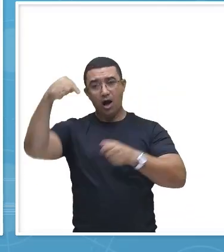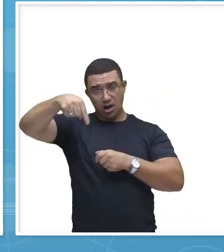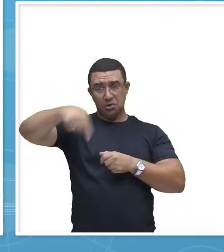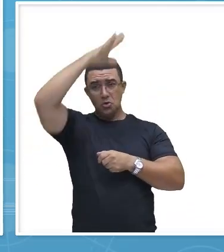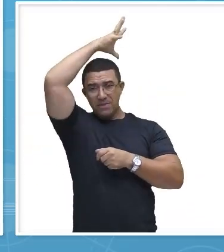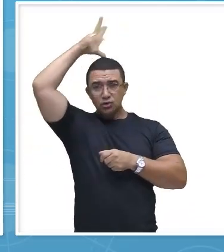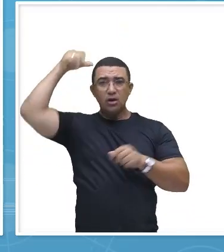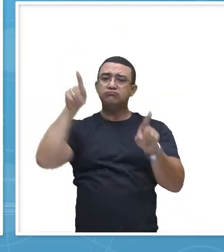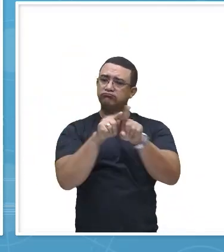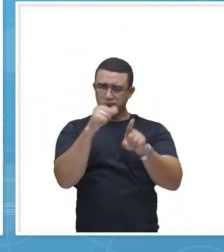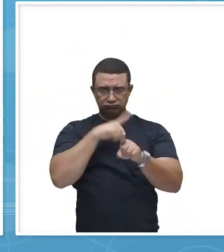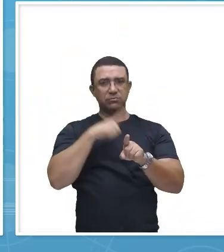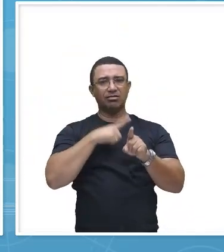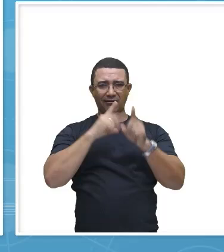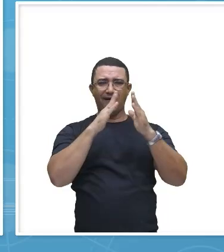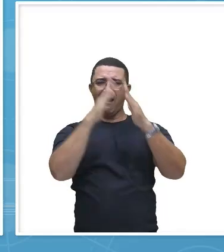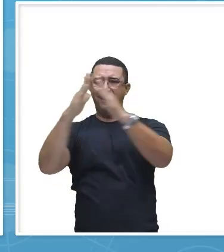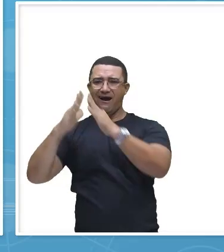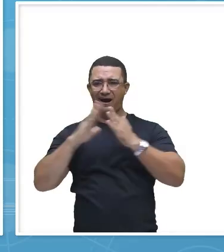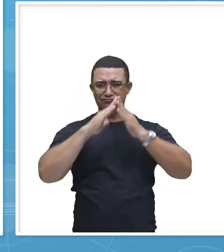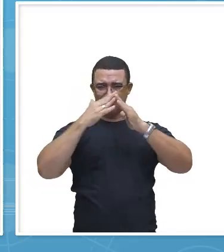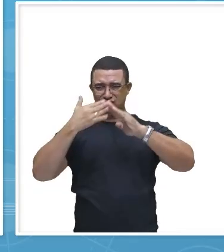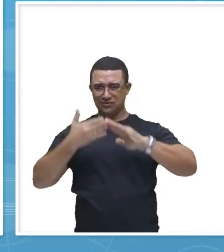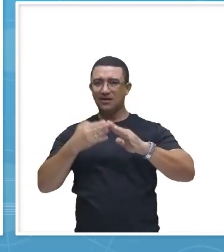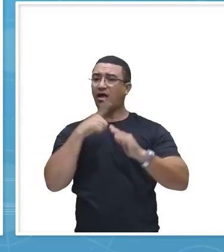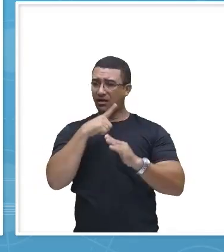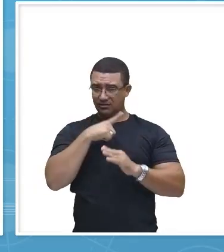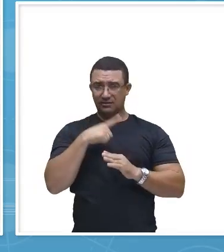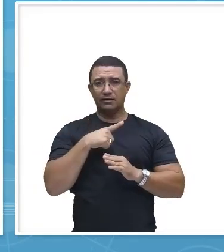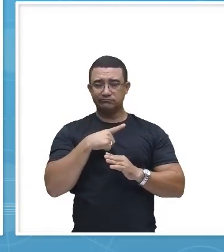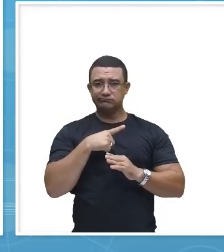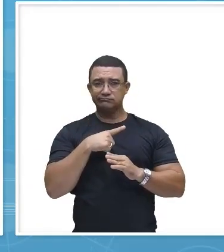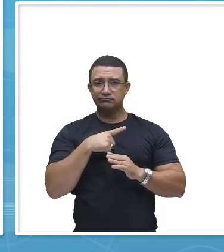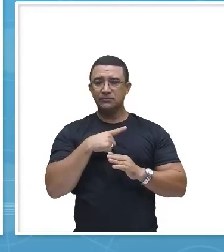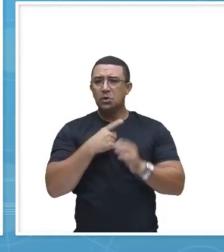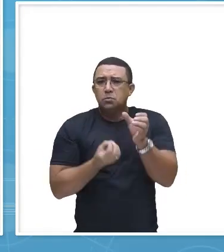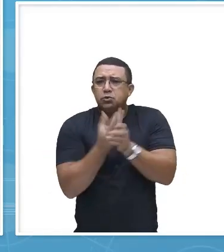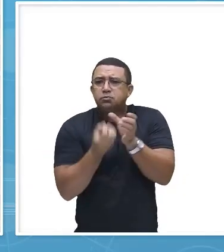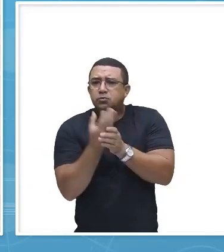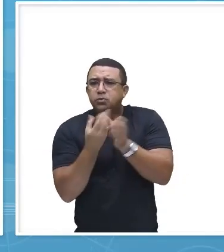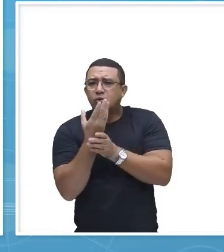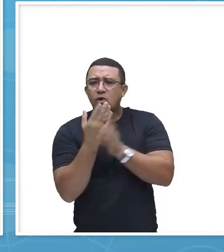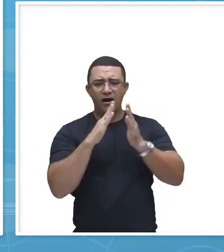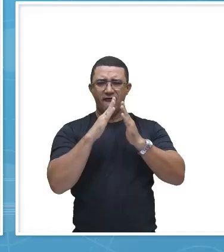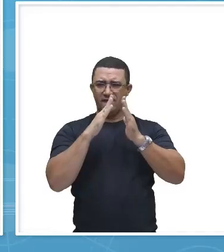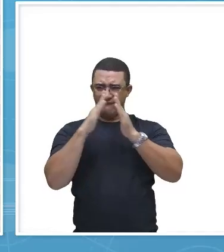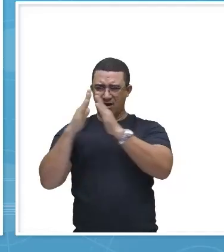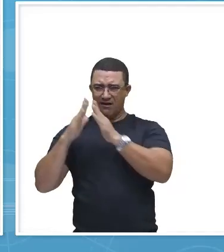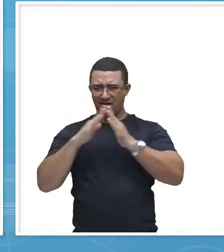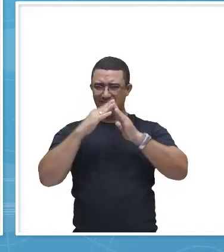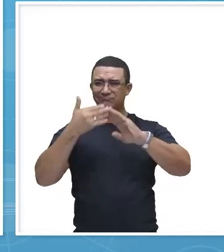Amazonas, tá? Infelizmente, a construção das favelas é resultado de uma falta